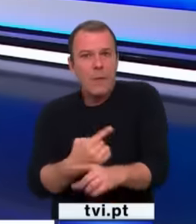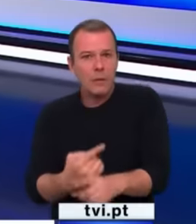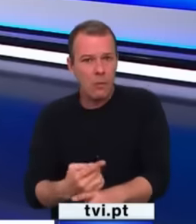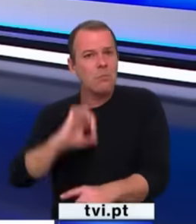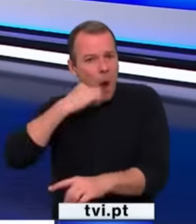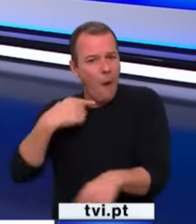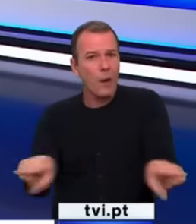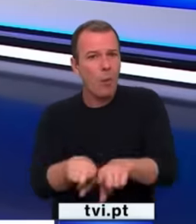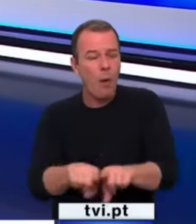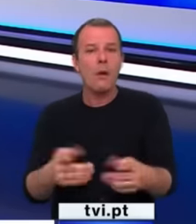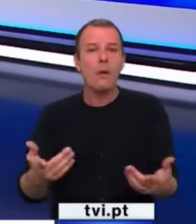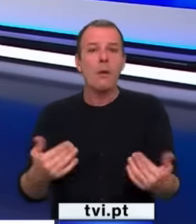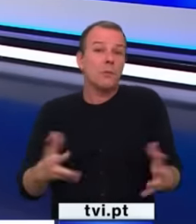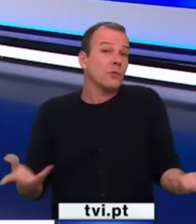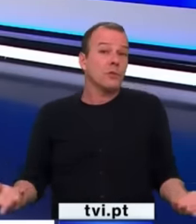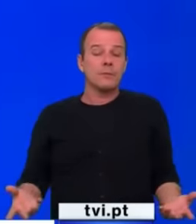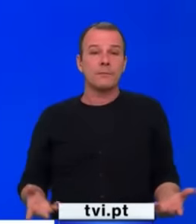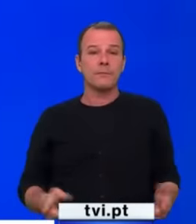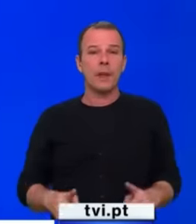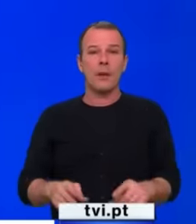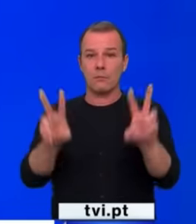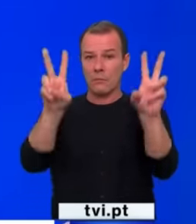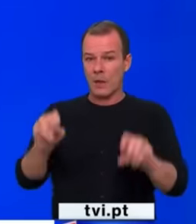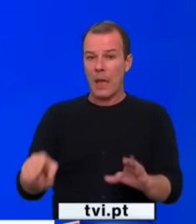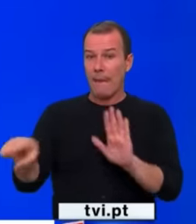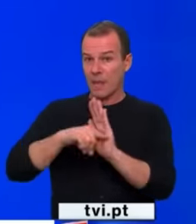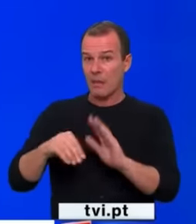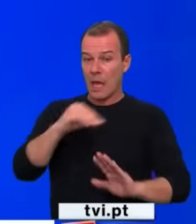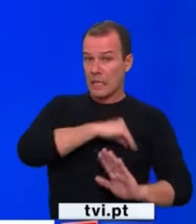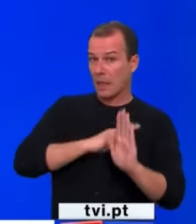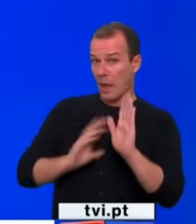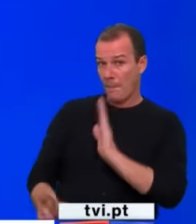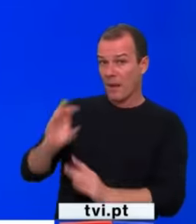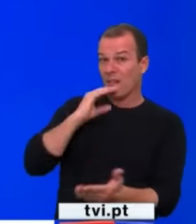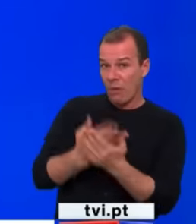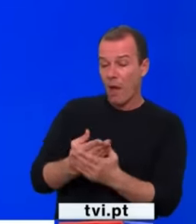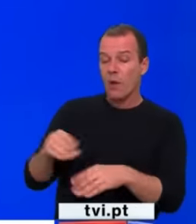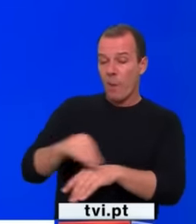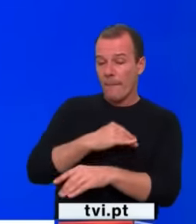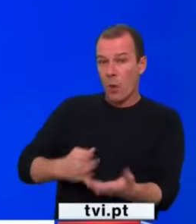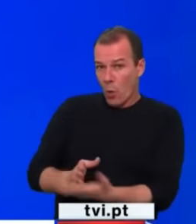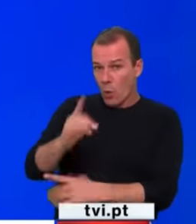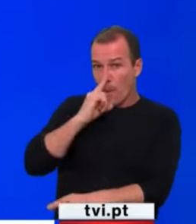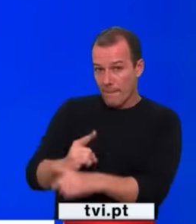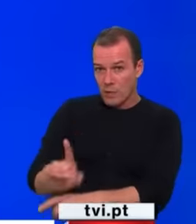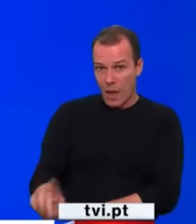geral. Mas não só, porque isso não chega. Portanto, aumento dos salários, mas é essa a medida para reter médicos até, no SNS. E nós até viabilizámos uma proposta de aumento de 15% que foi